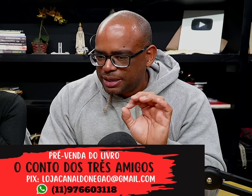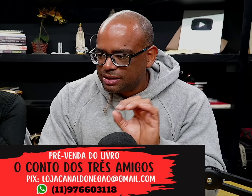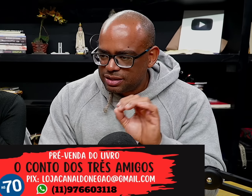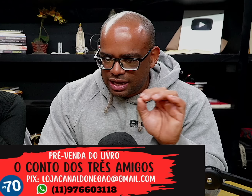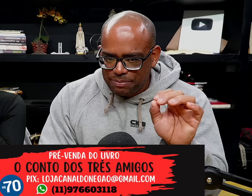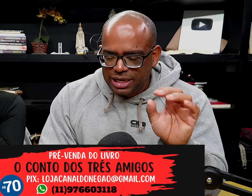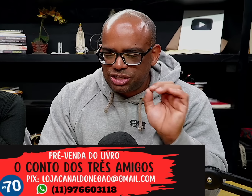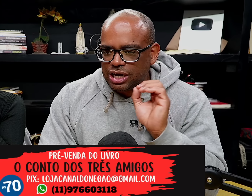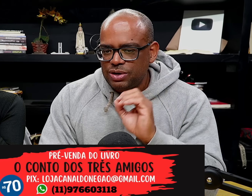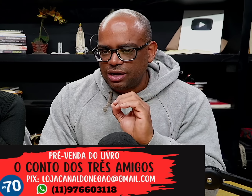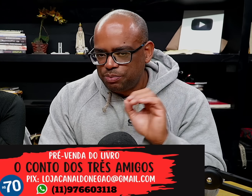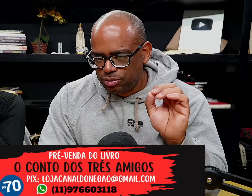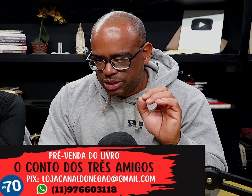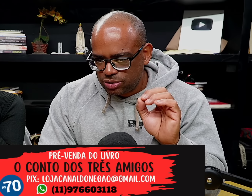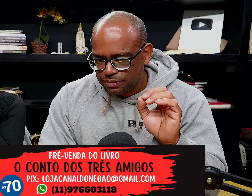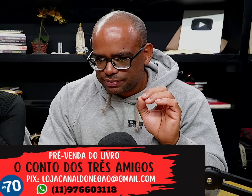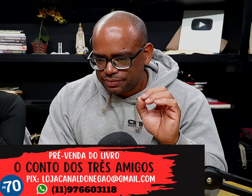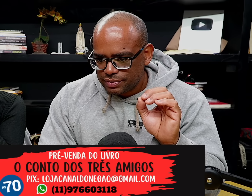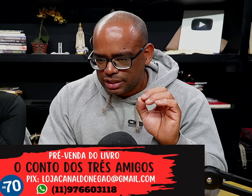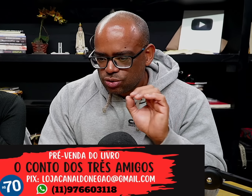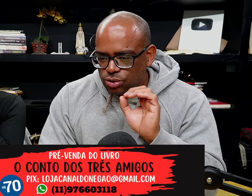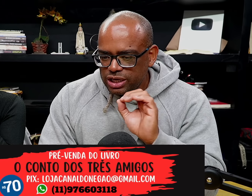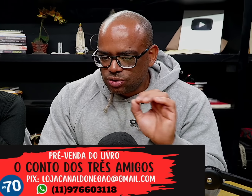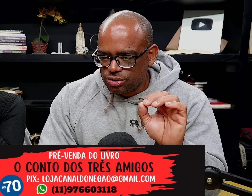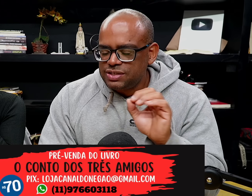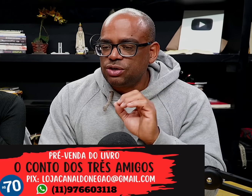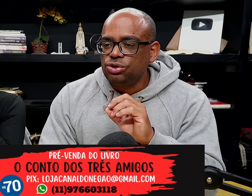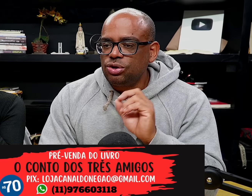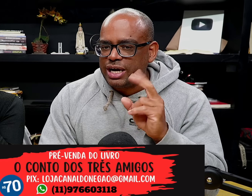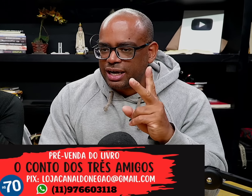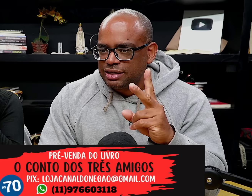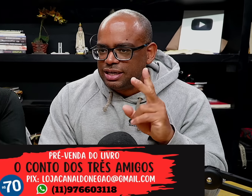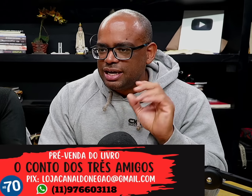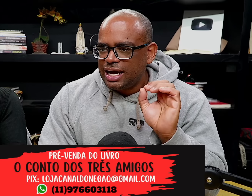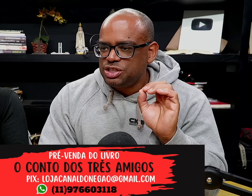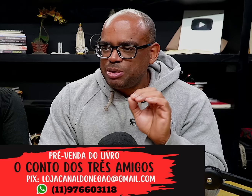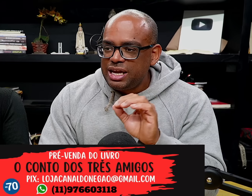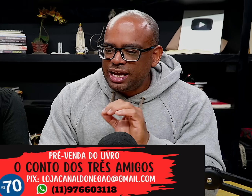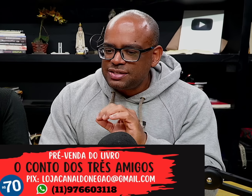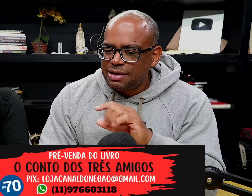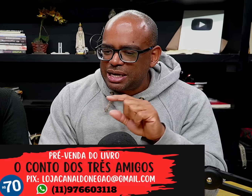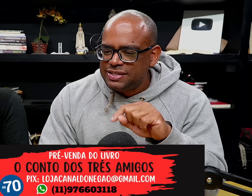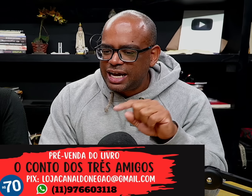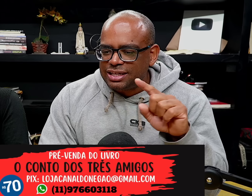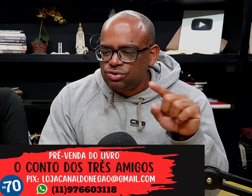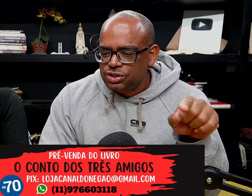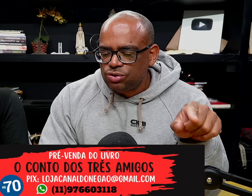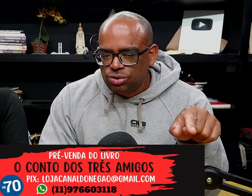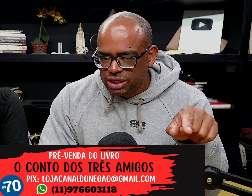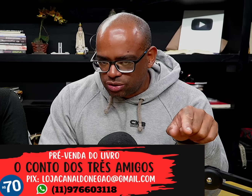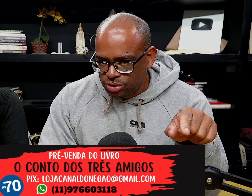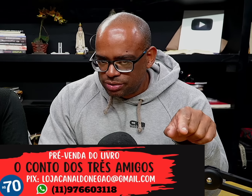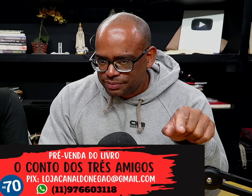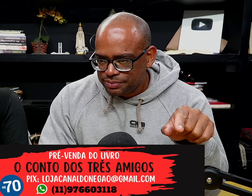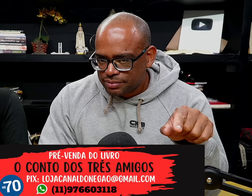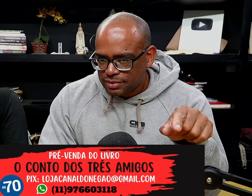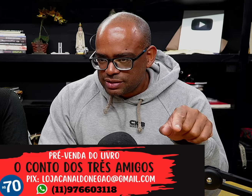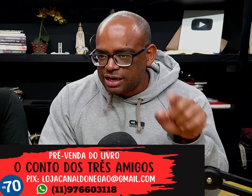para pleitear um cargo público currículo em segundo lugar a experiência baseada no seu